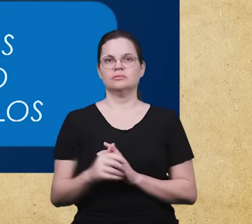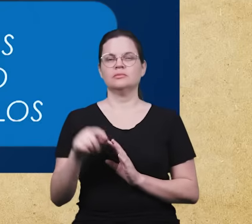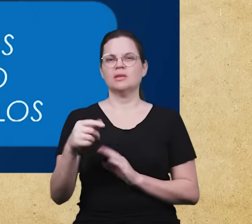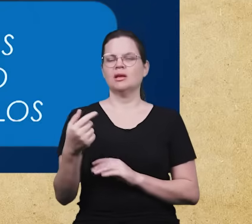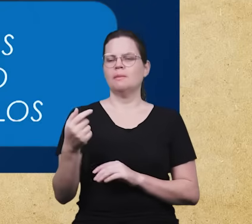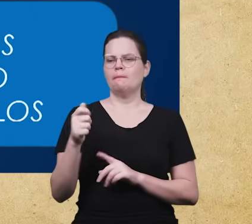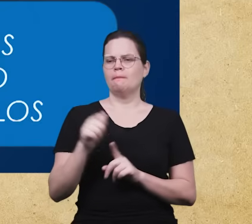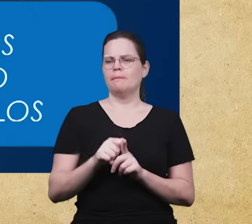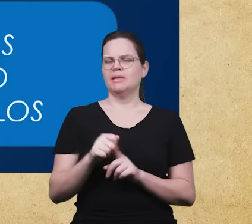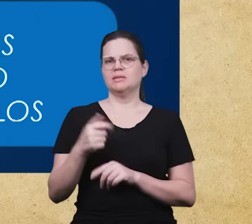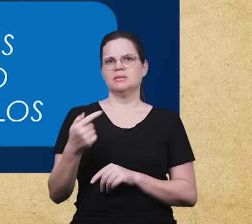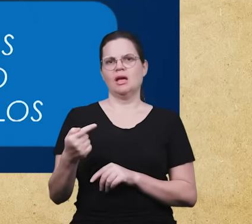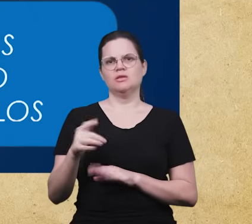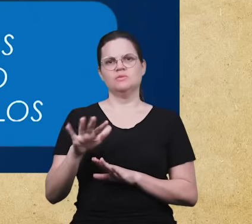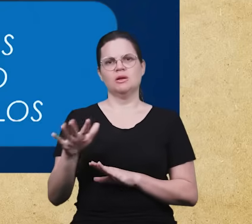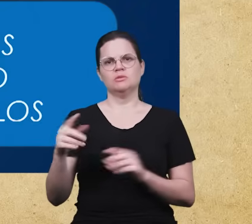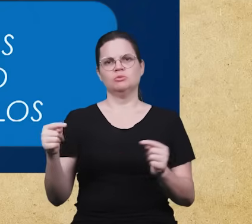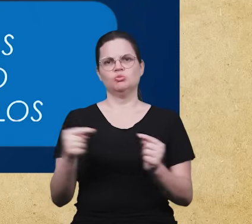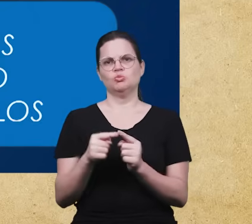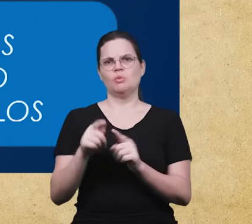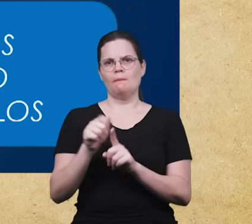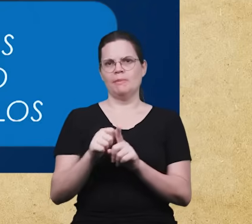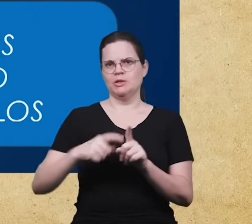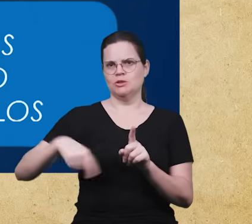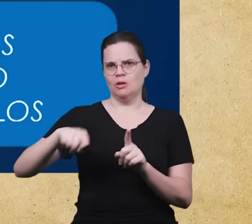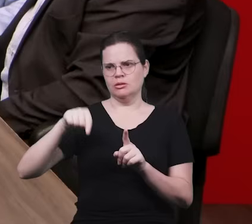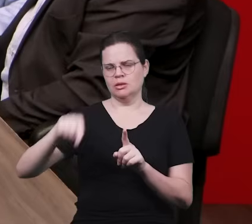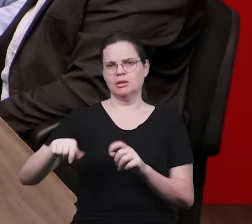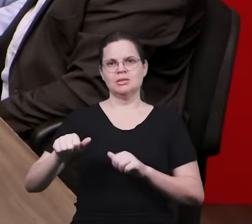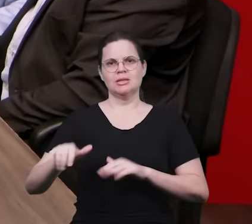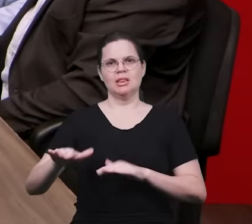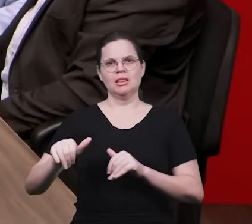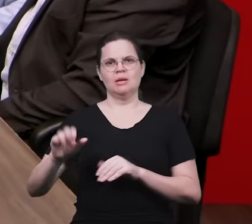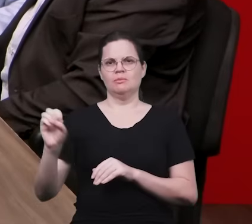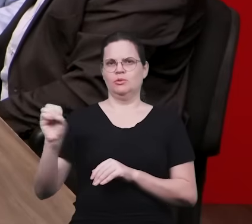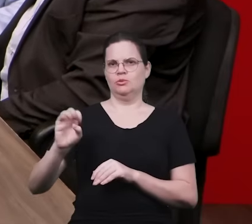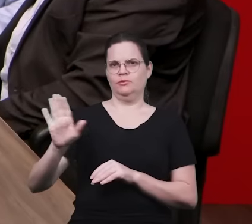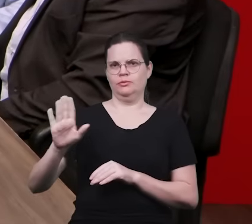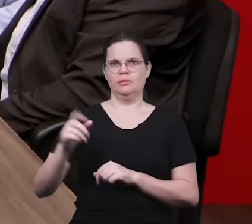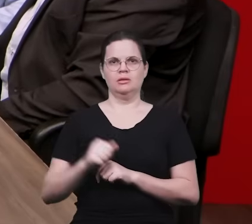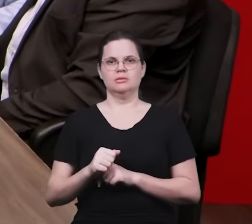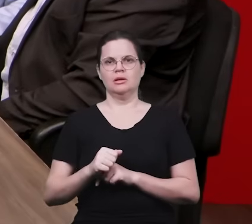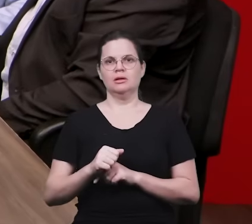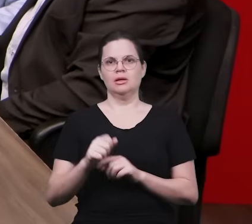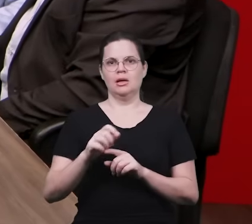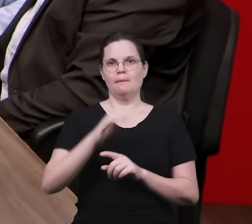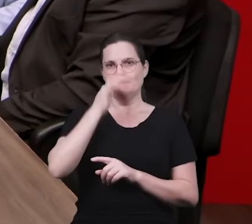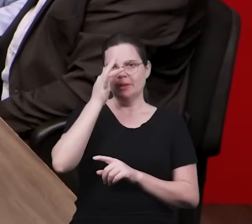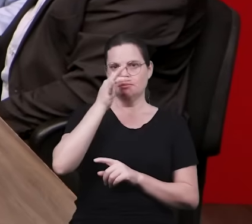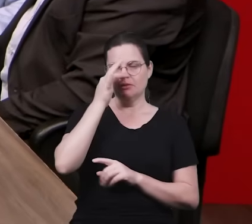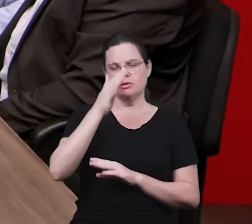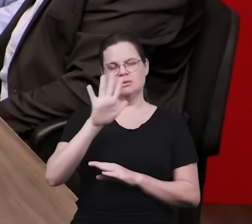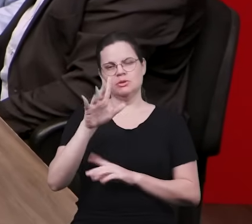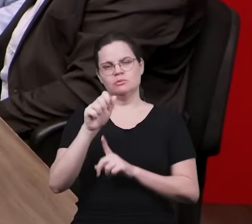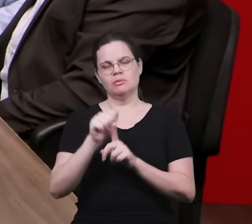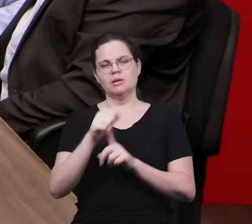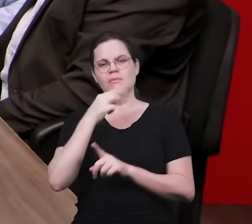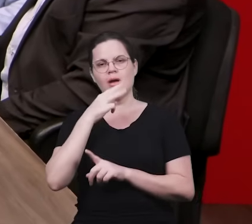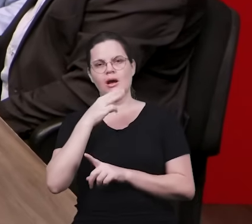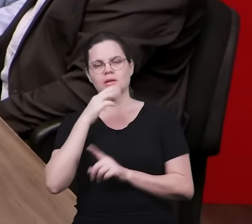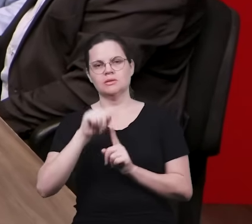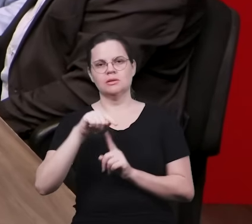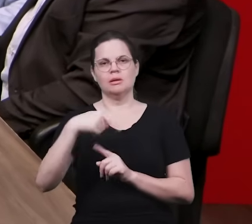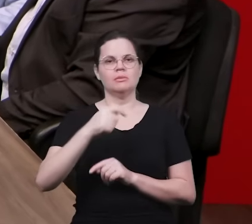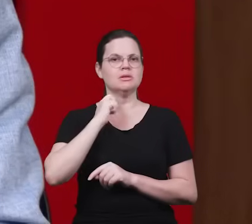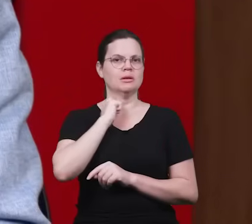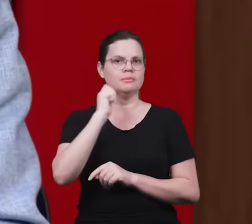como setembro, outubro. E as festas da primavera, o primeiro e terceiro mês, março e abril. Então, viriam